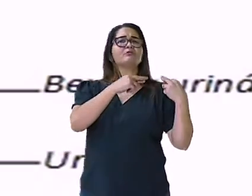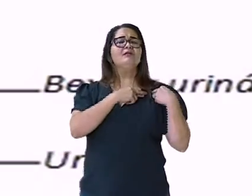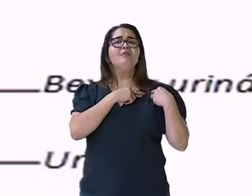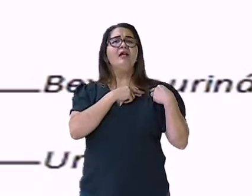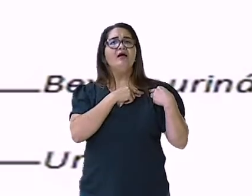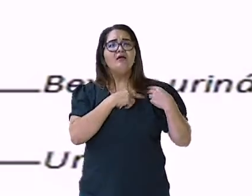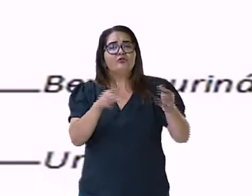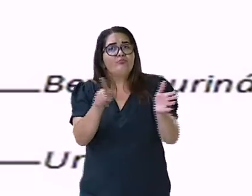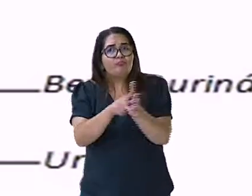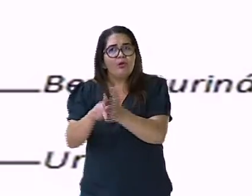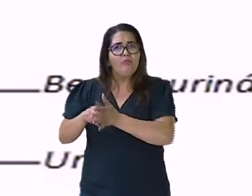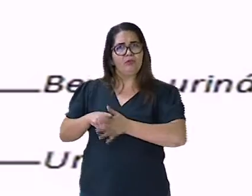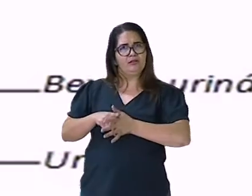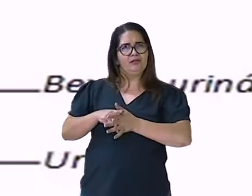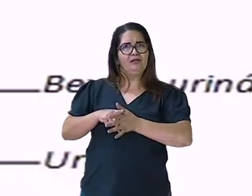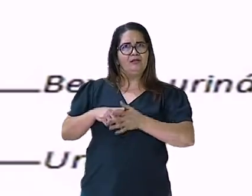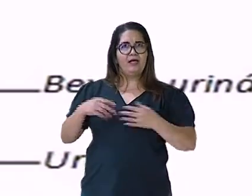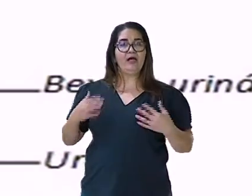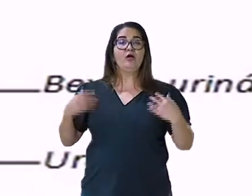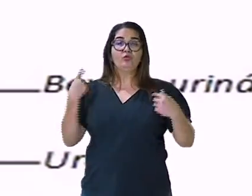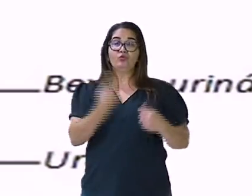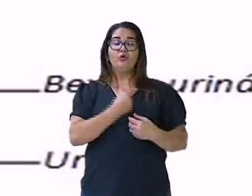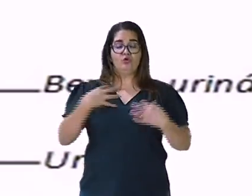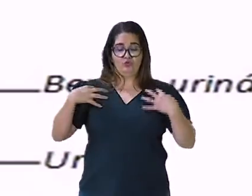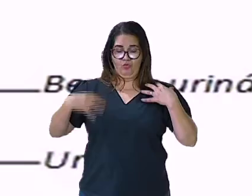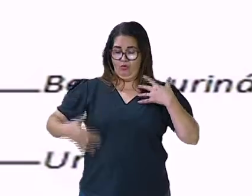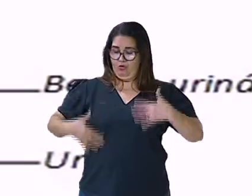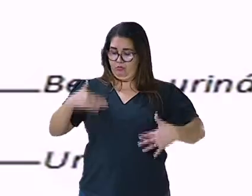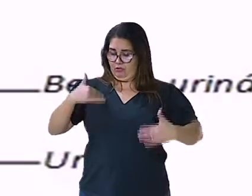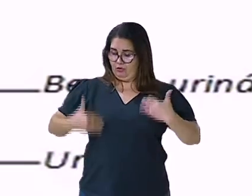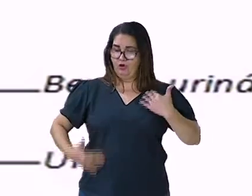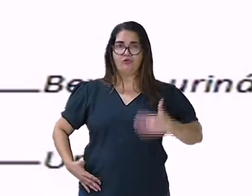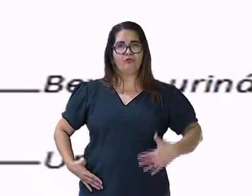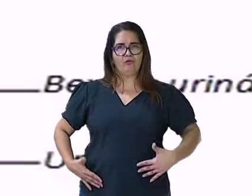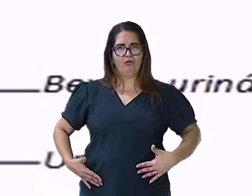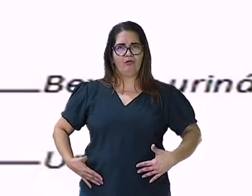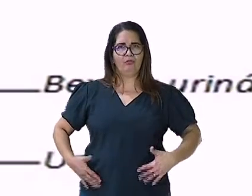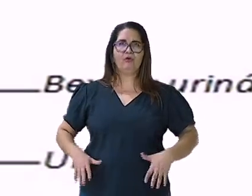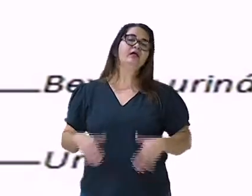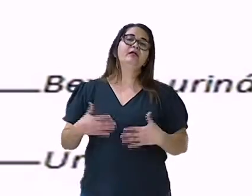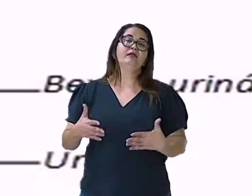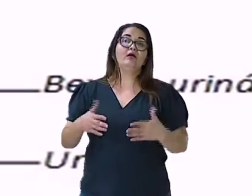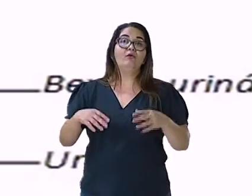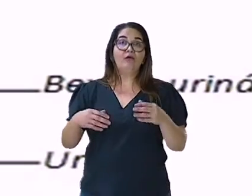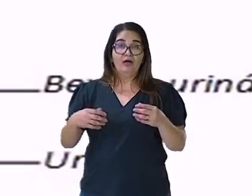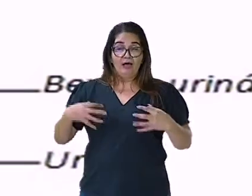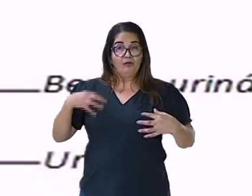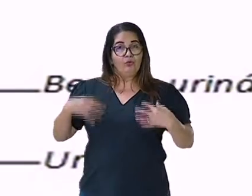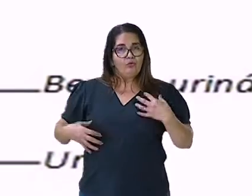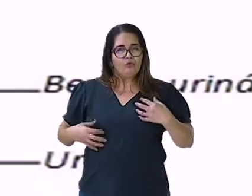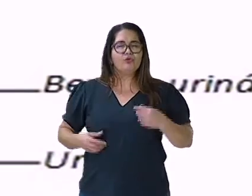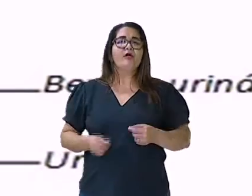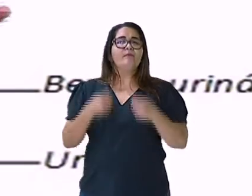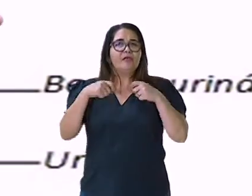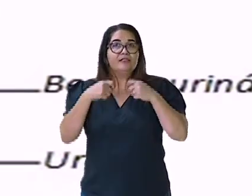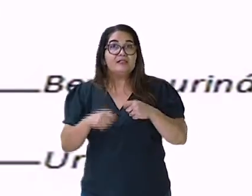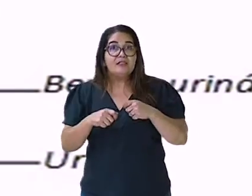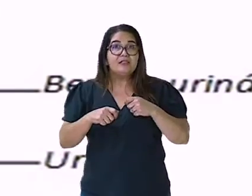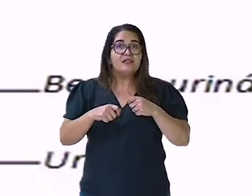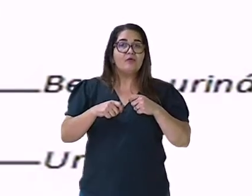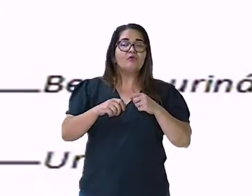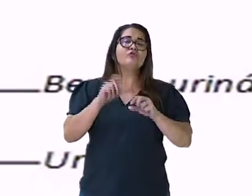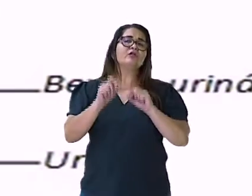por manter os níveis de sal e ácido equilibrados no nosso organismo. Qualquer